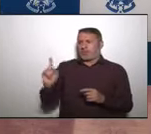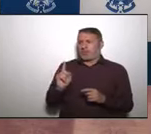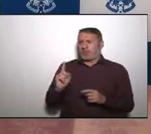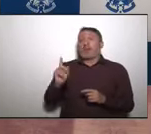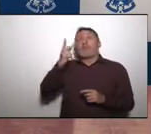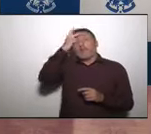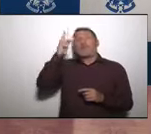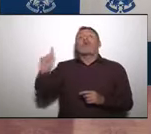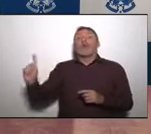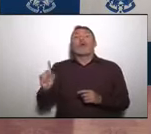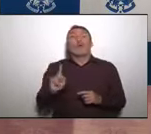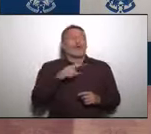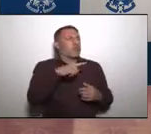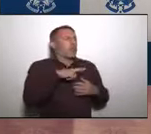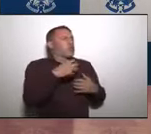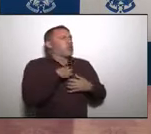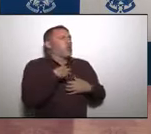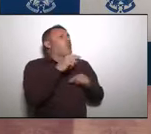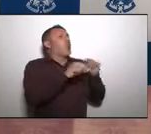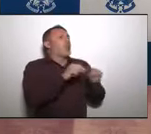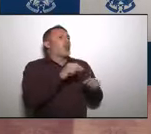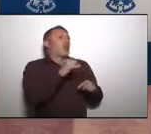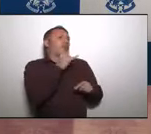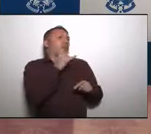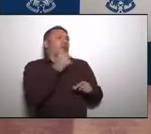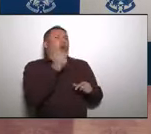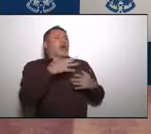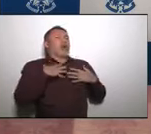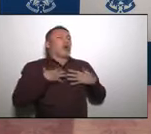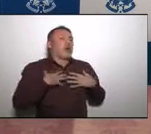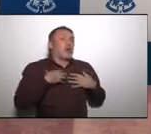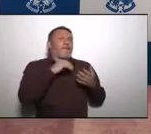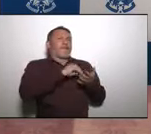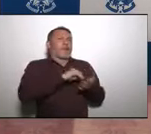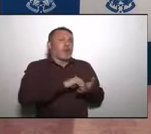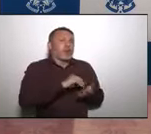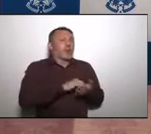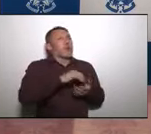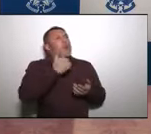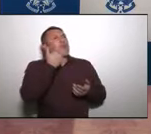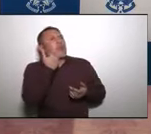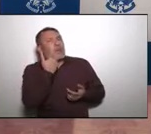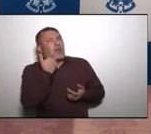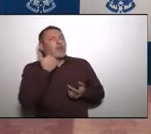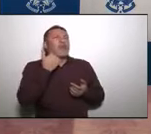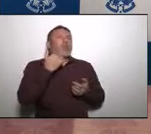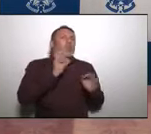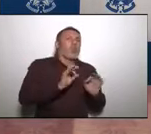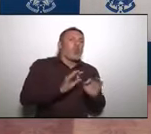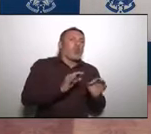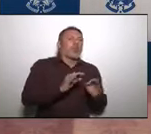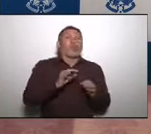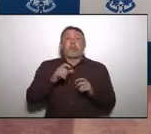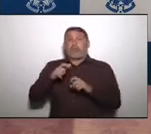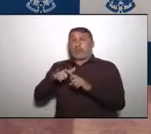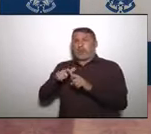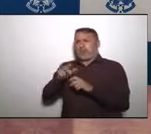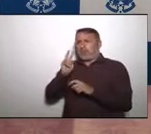sintomas, esse sintoma pode incluir falta de ar ou febre ou não, né, mas se o profissional acha que tem